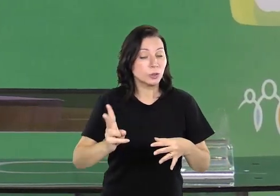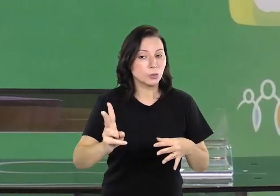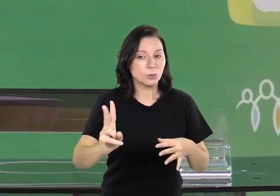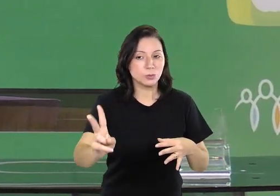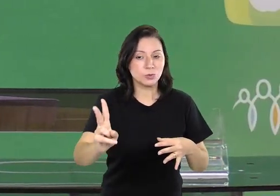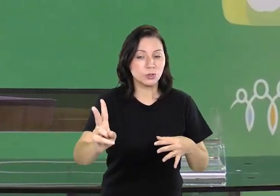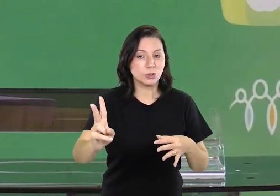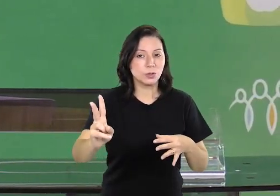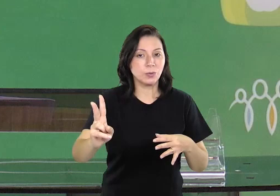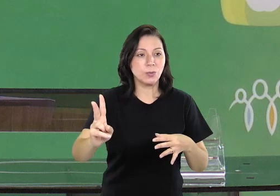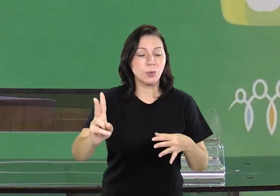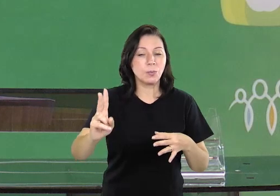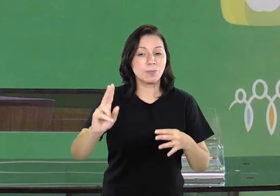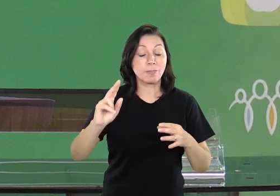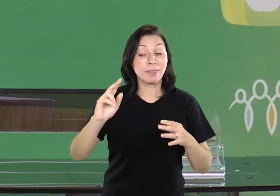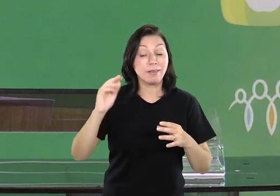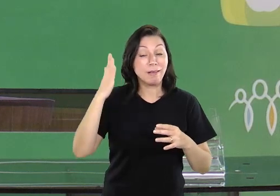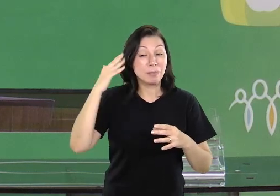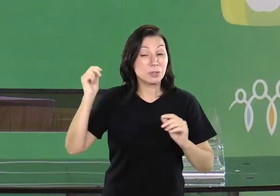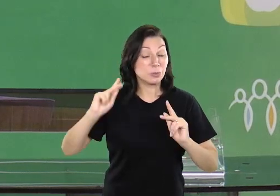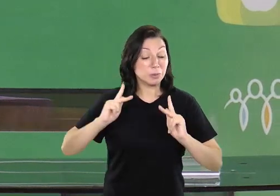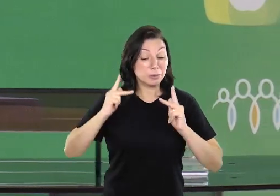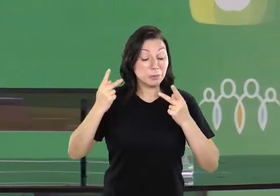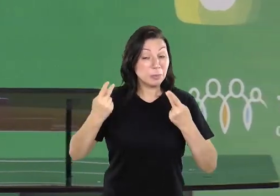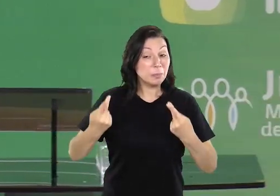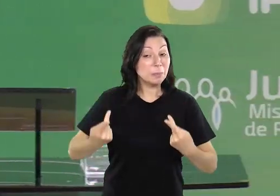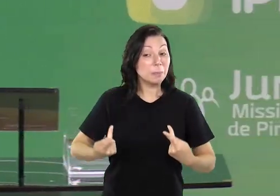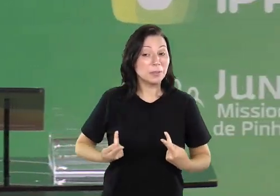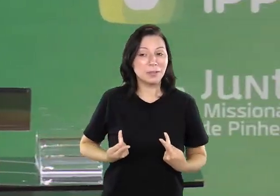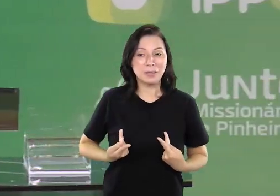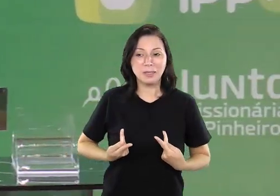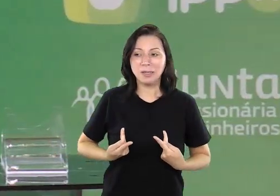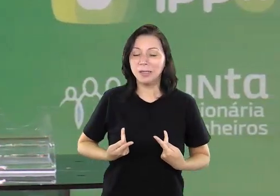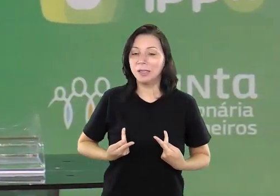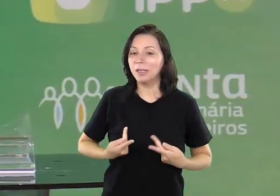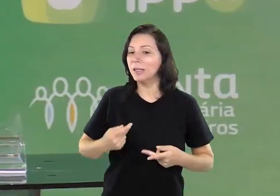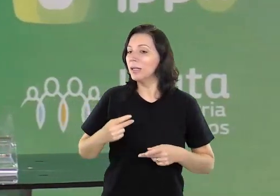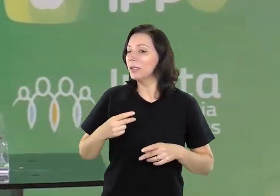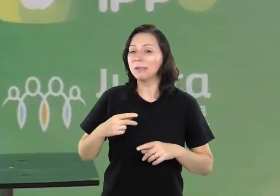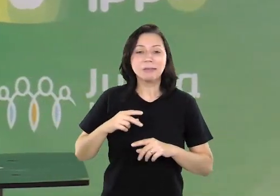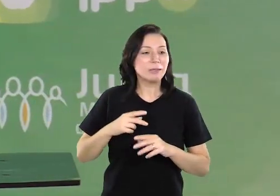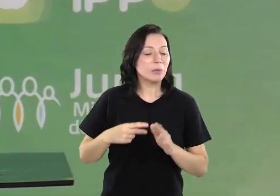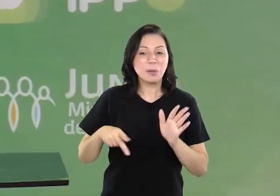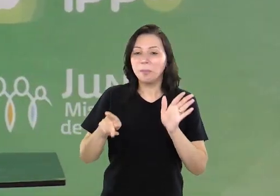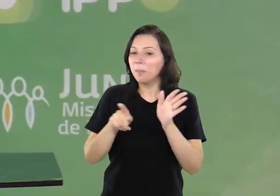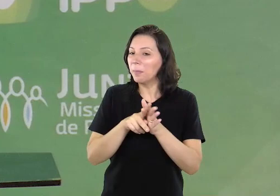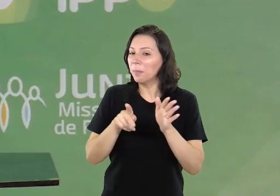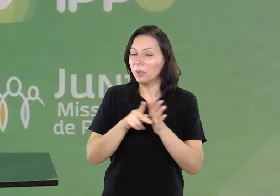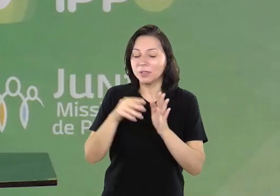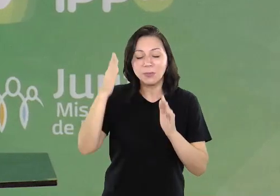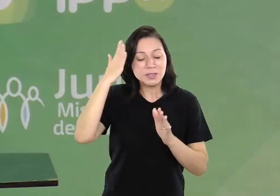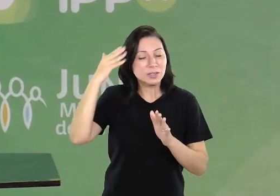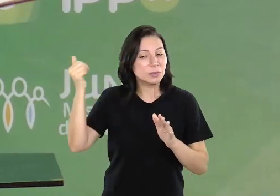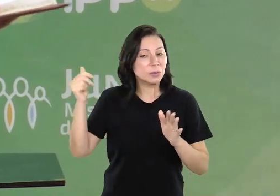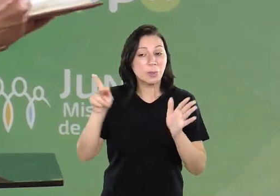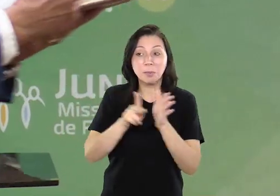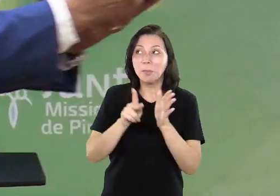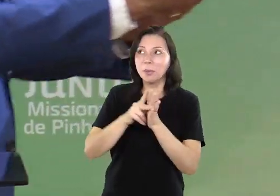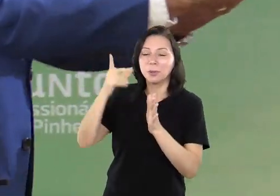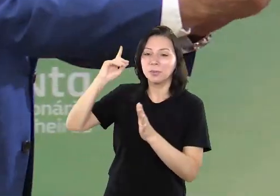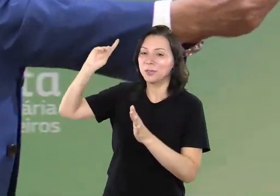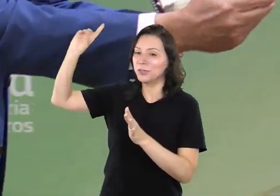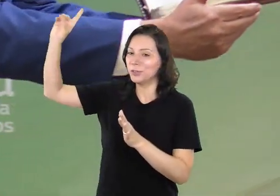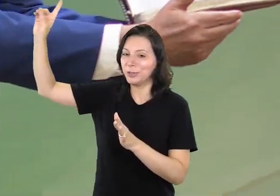que não passa de loucura porque se tivesse permanecido nele a sabedoria de Deus a sabedoria de Deus não teria levado para